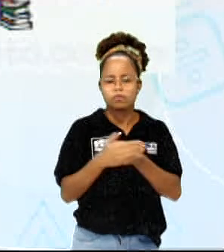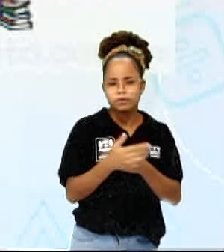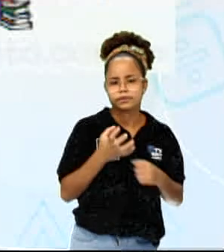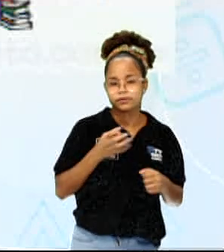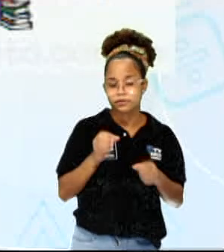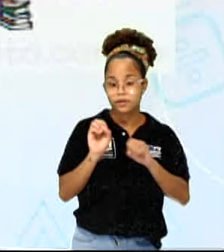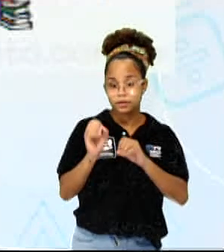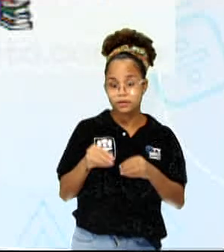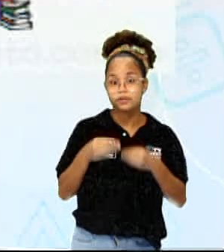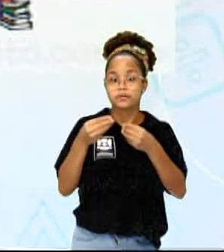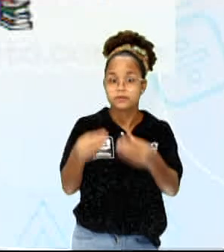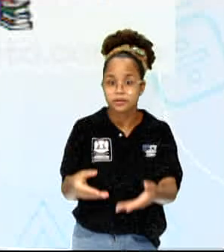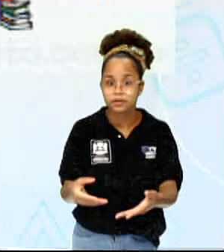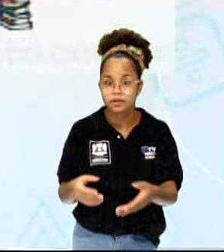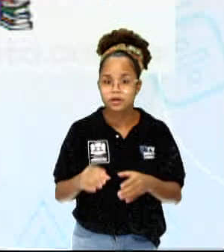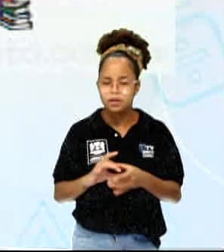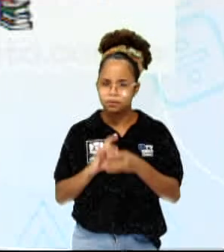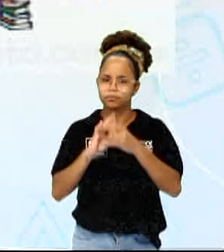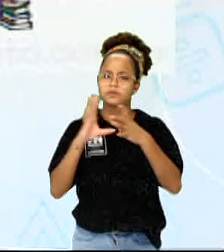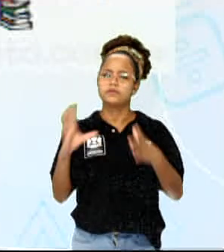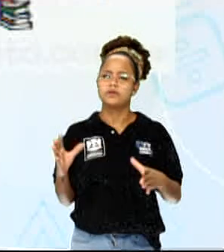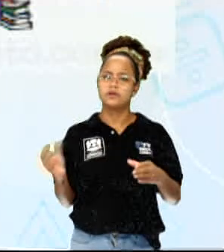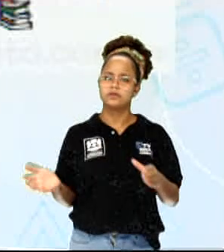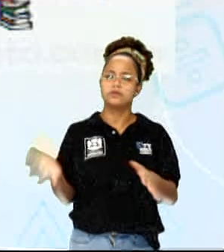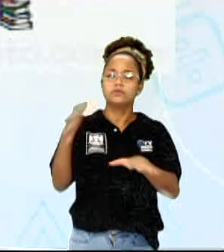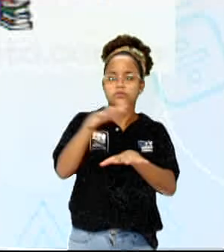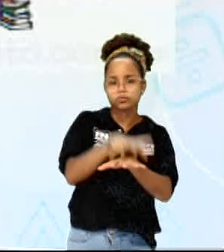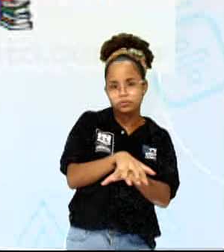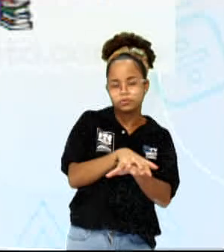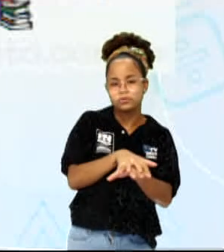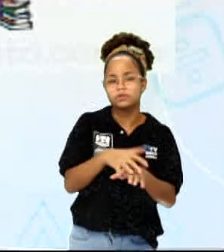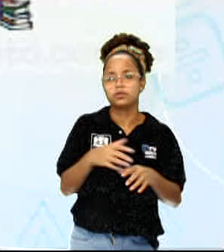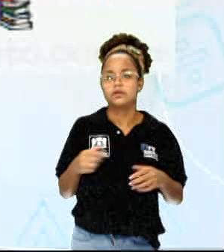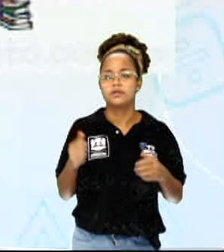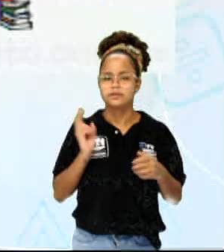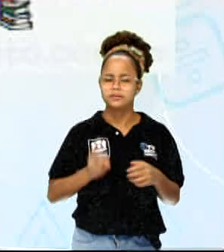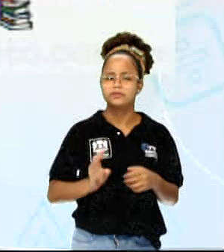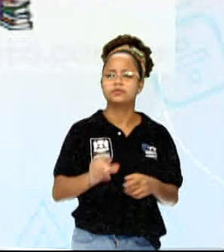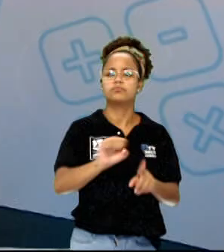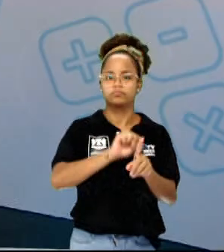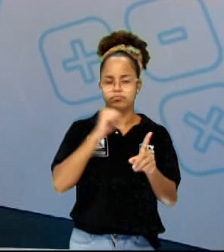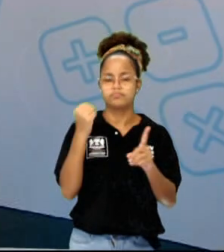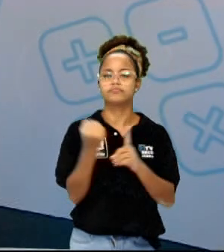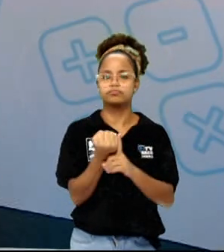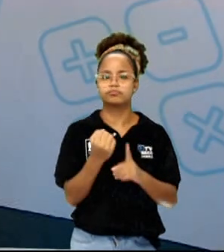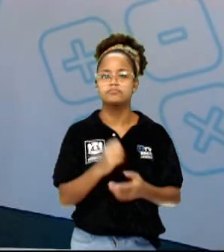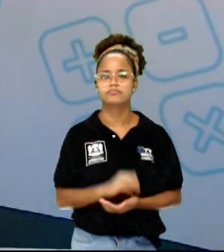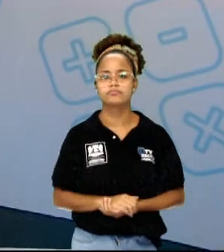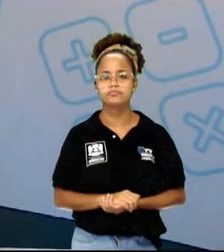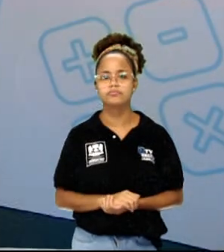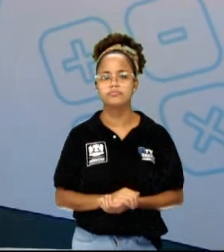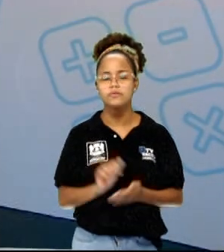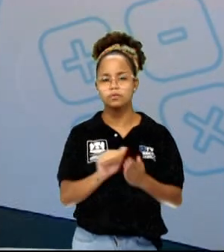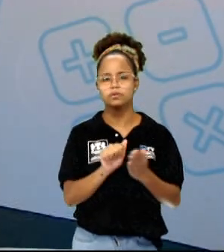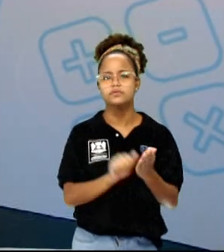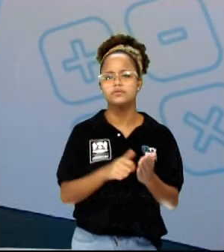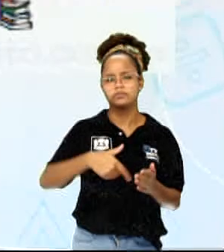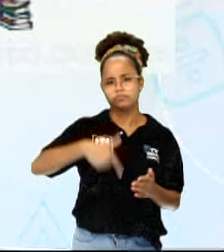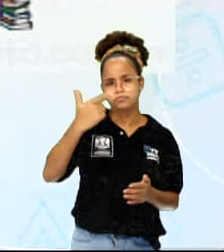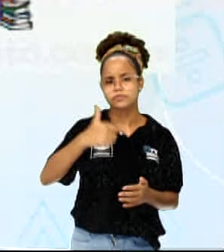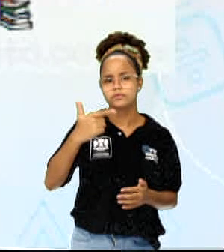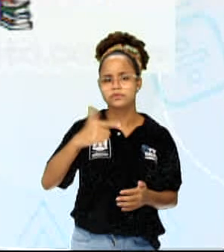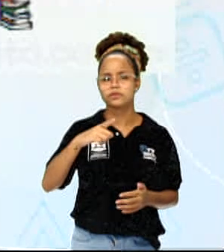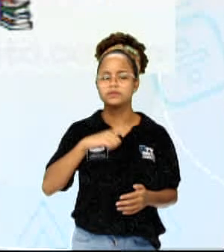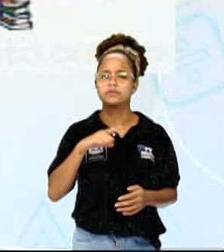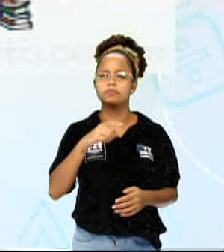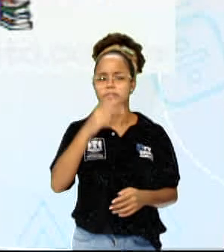autonomia, integração e participação efetiva na sociedade. No artigo 2º, considera-se